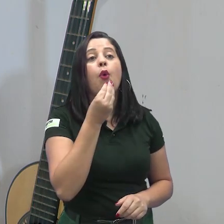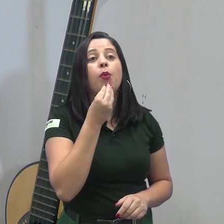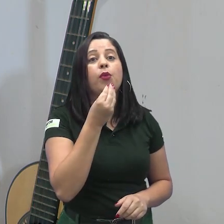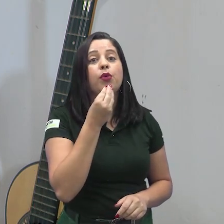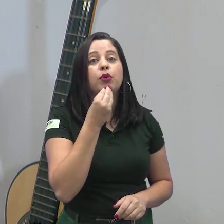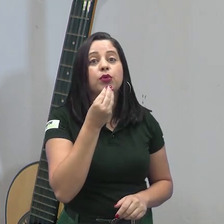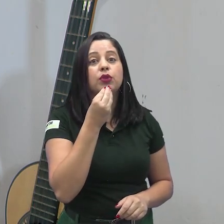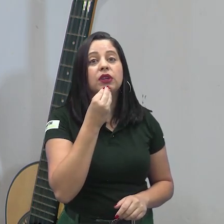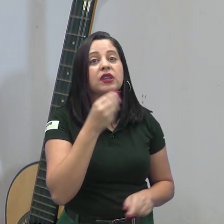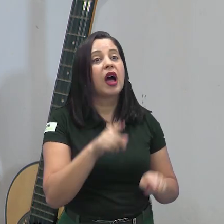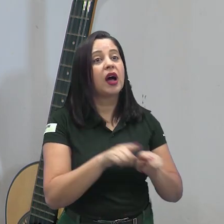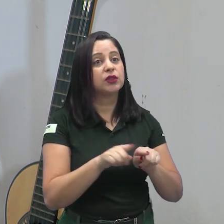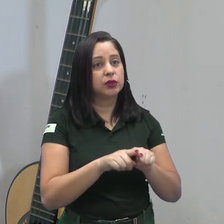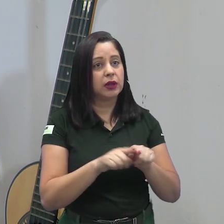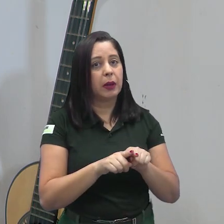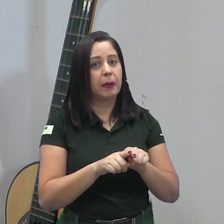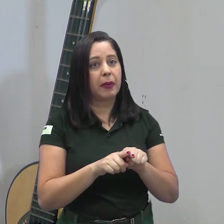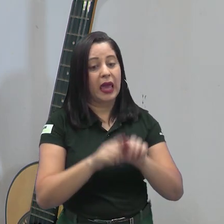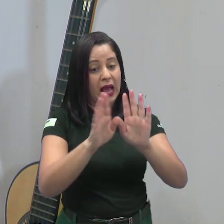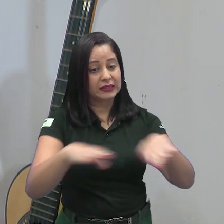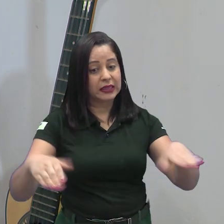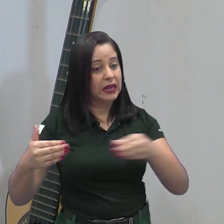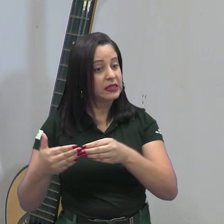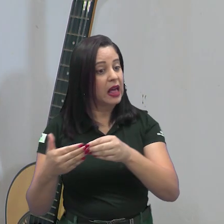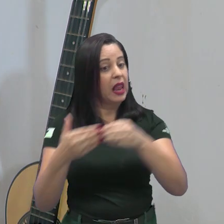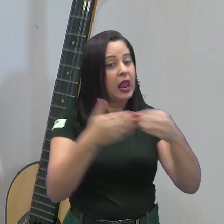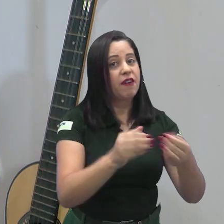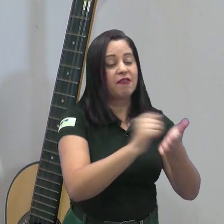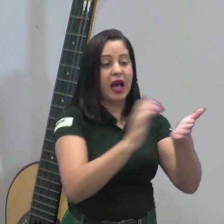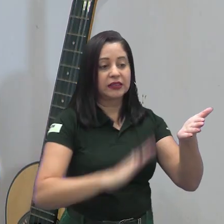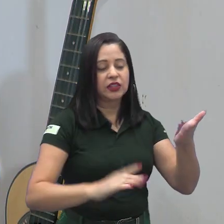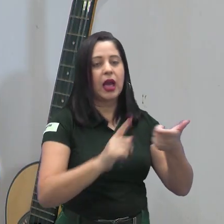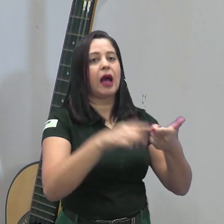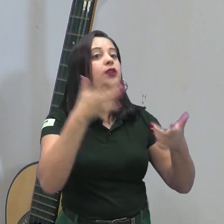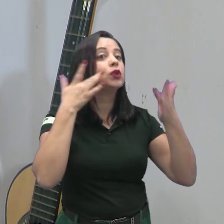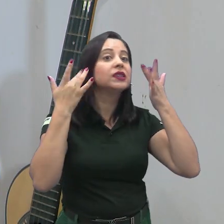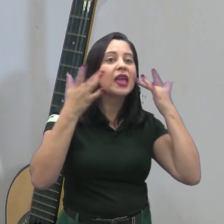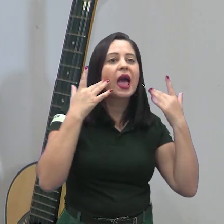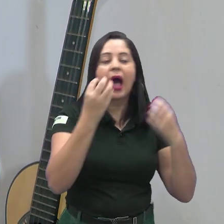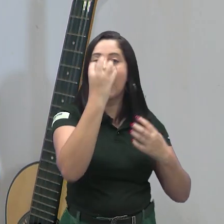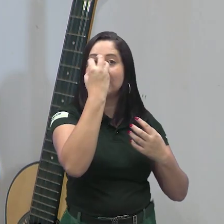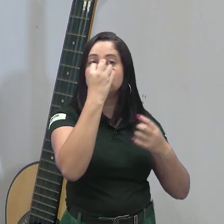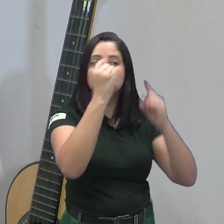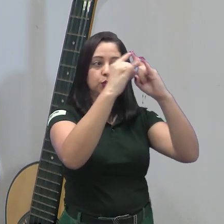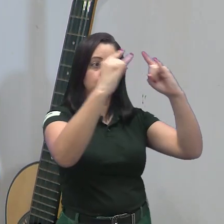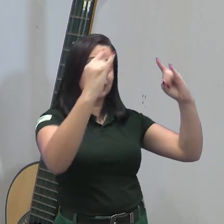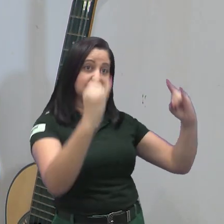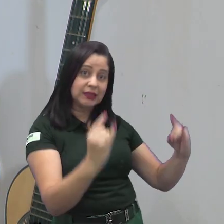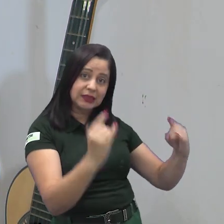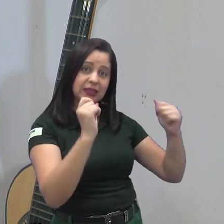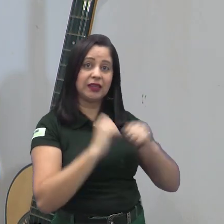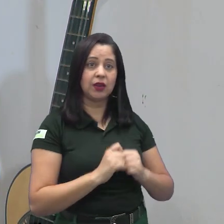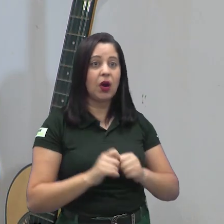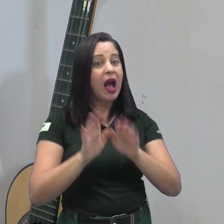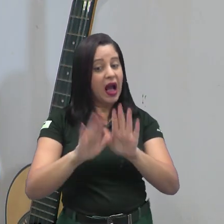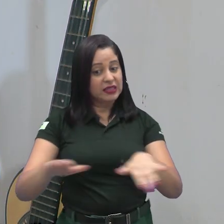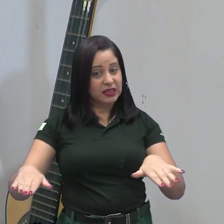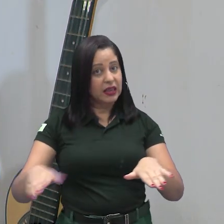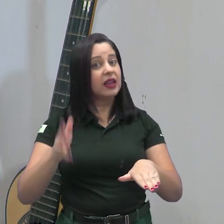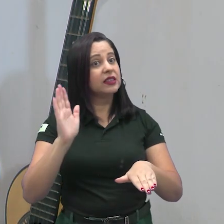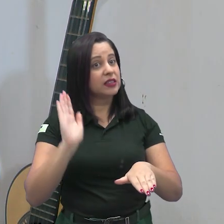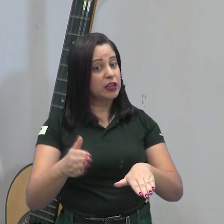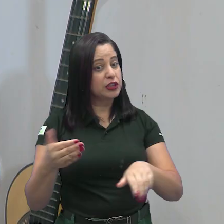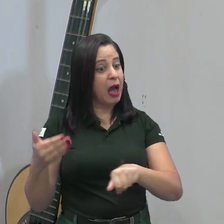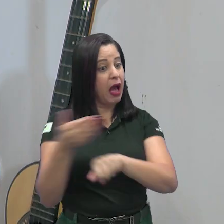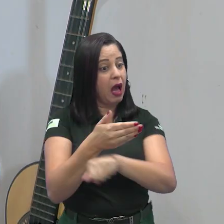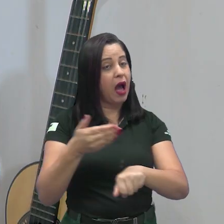também, né? Para algumas atividades fora das comunidades, né? No teatro, no circo mesmo, né? As crianças já foram